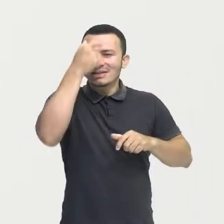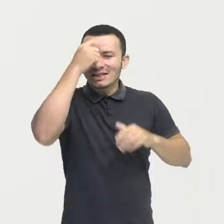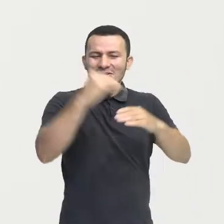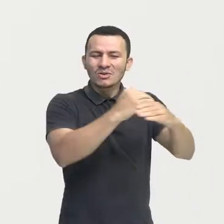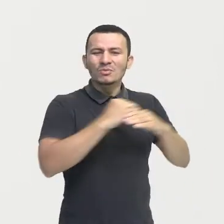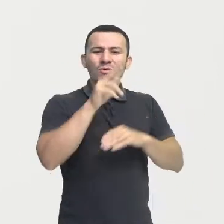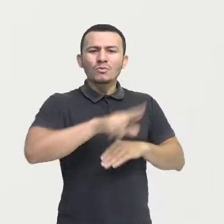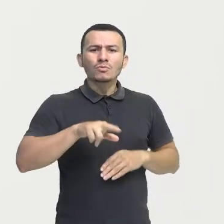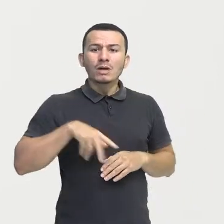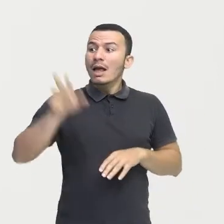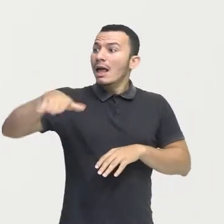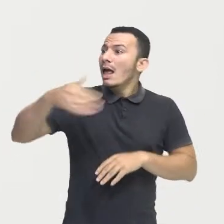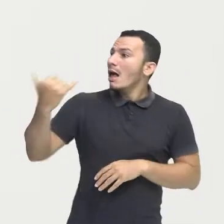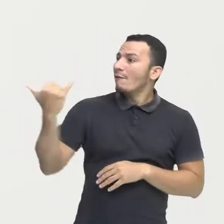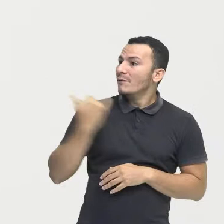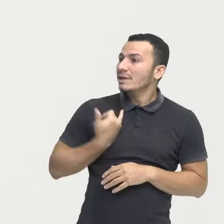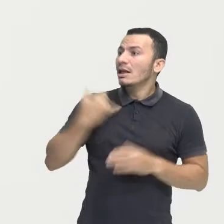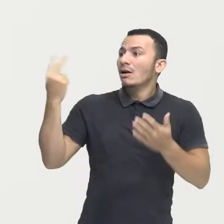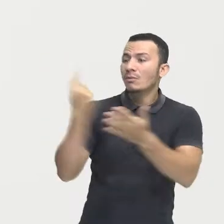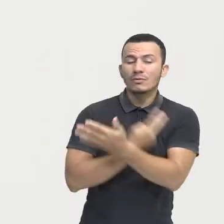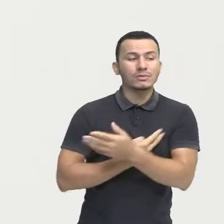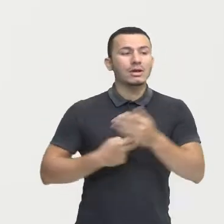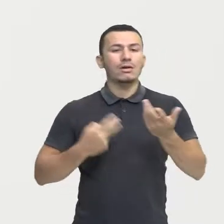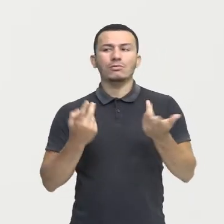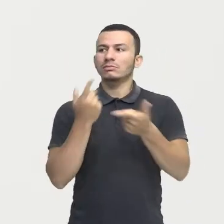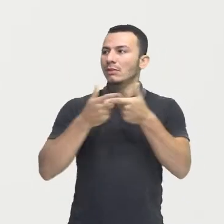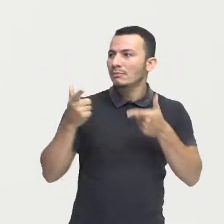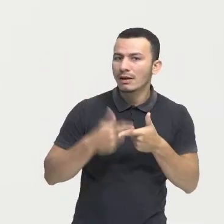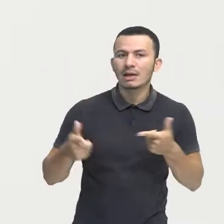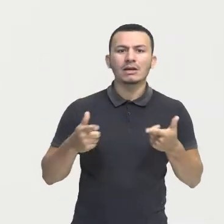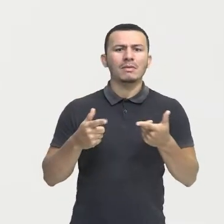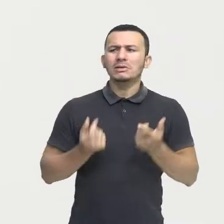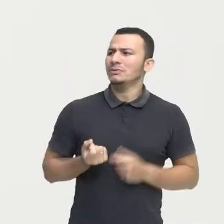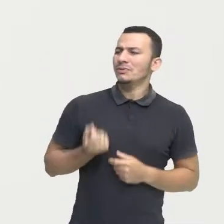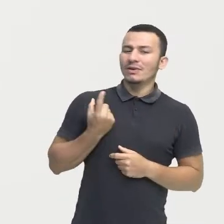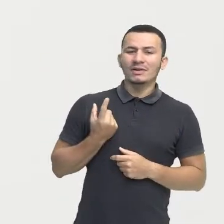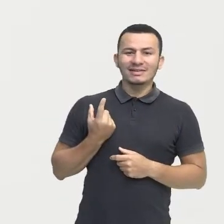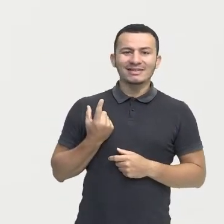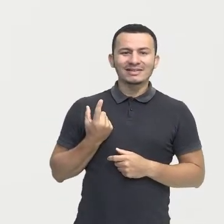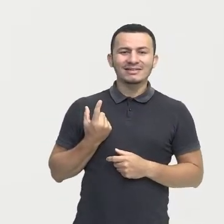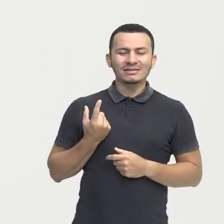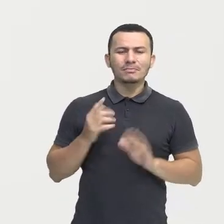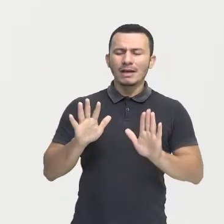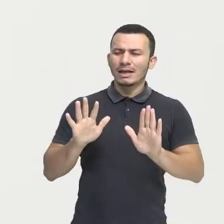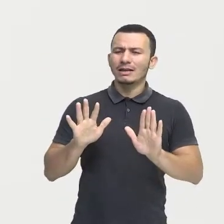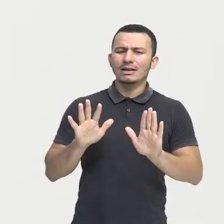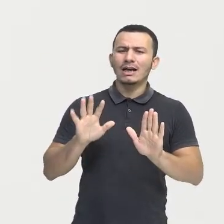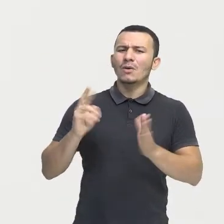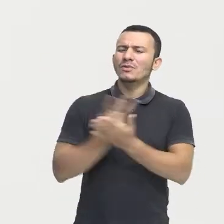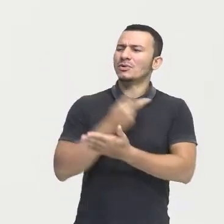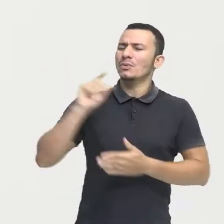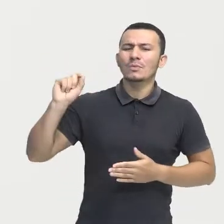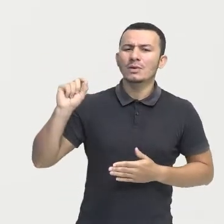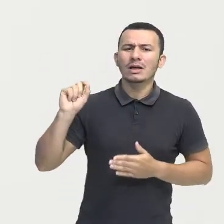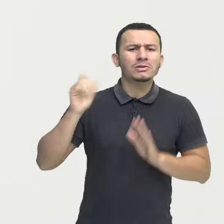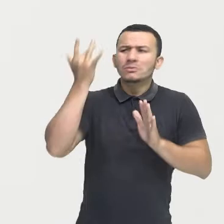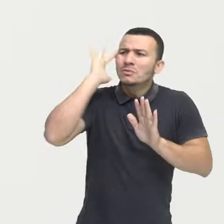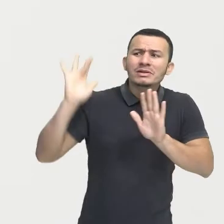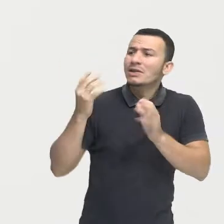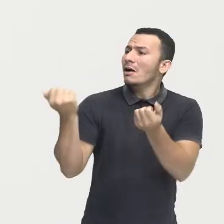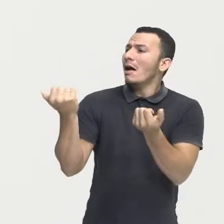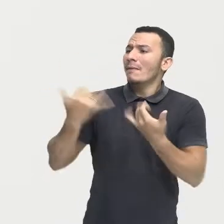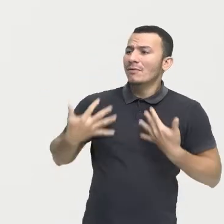me disseram que aconteceu alguma coisa ali estranha. Sim, mas o que aconteceu? Não, me